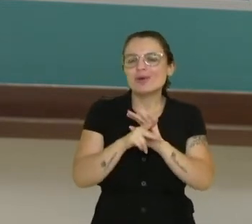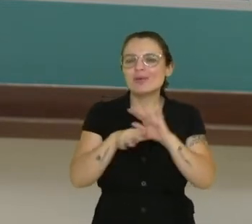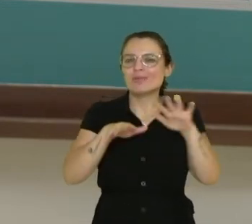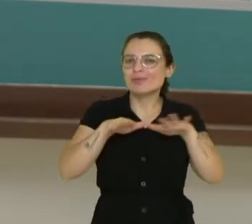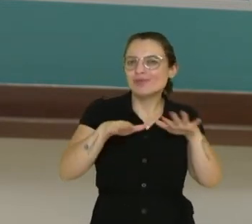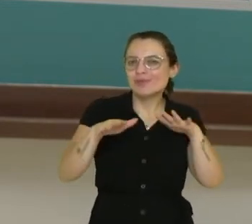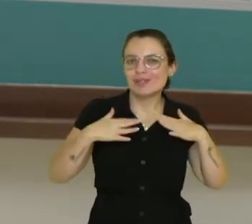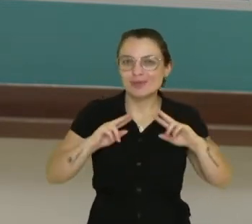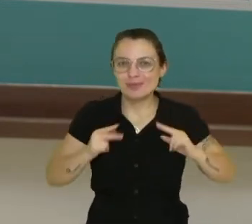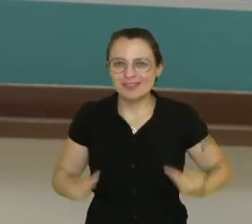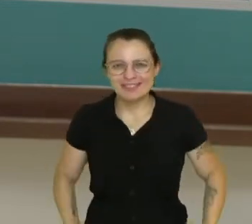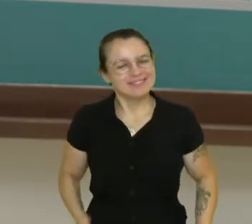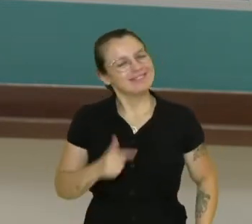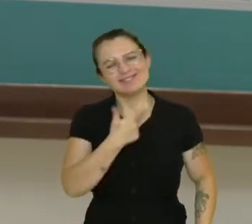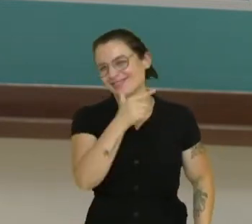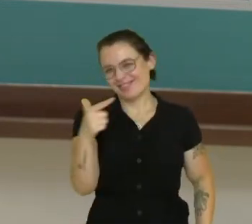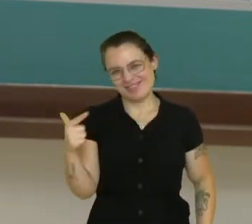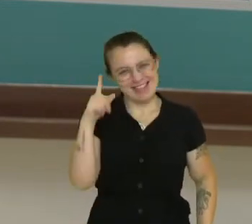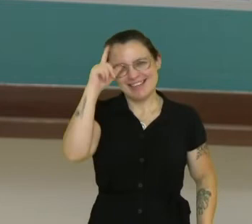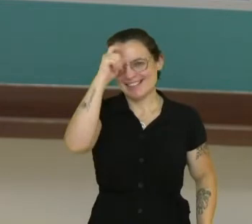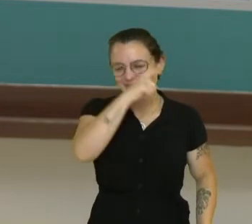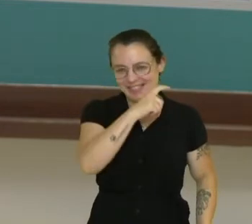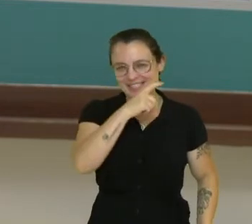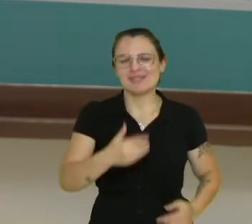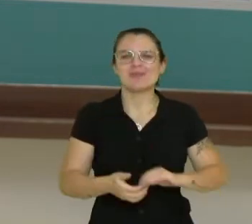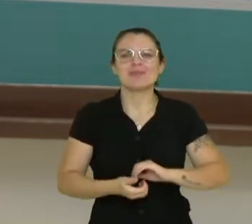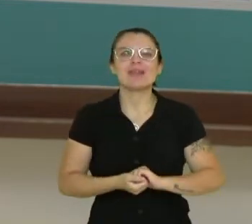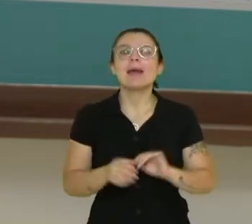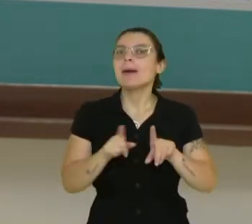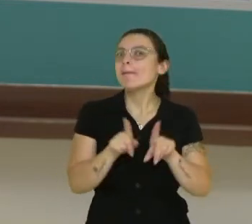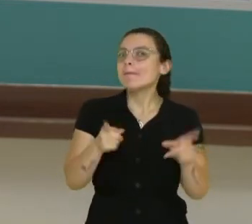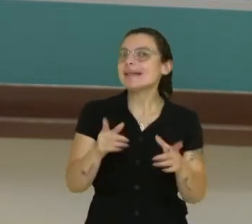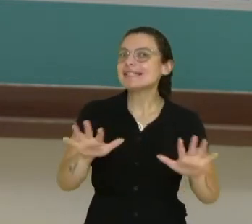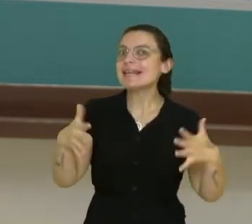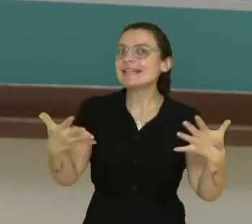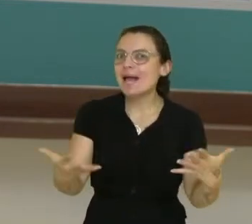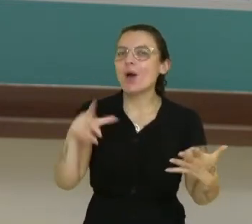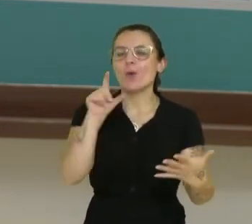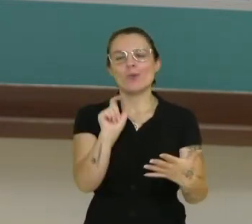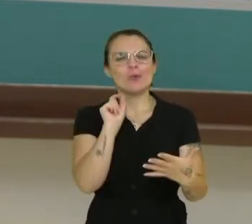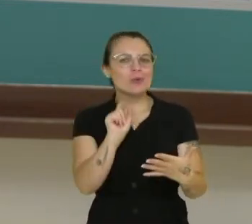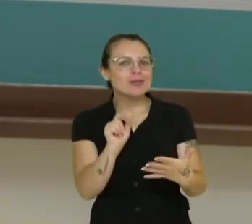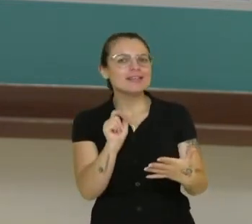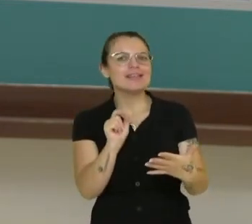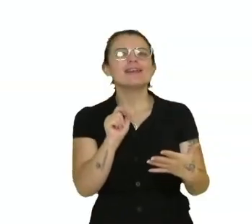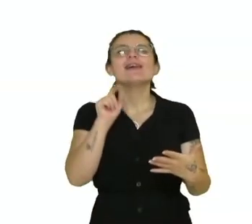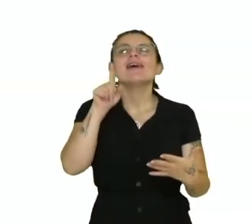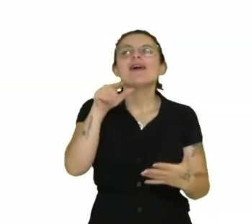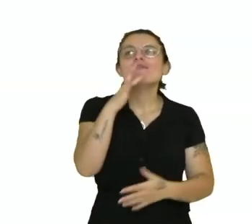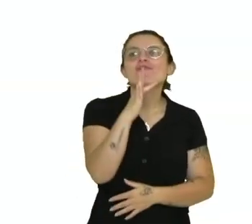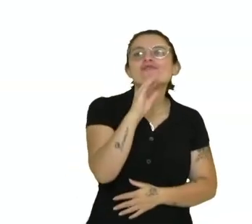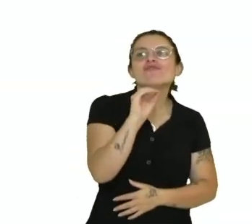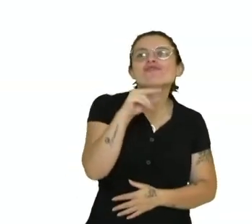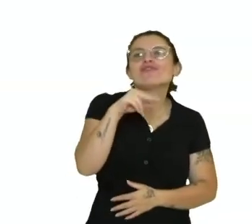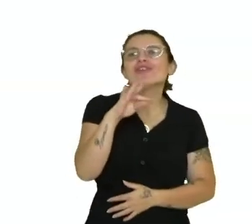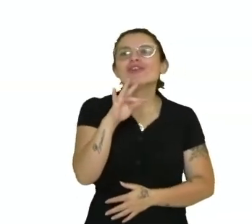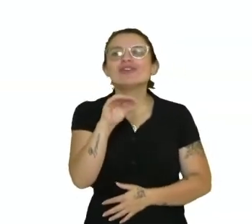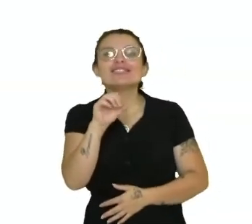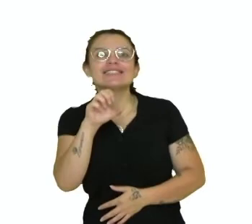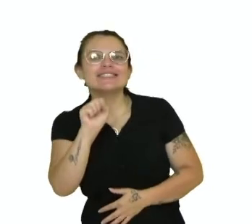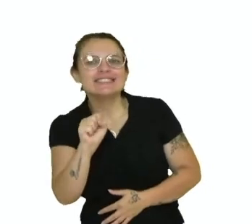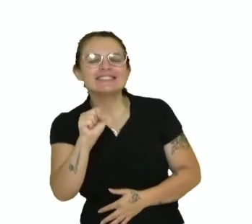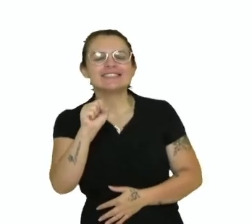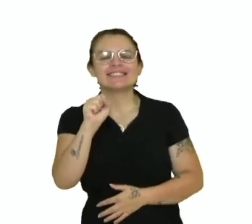natureza? Nada muito difícil. Mas então, o que são fontes sonoras? Qualquer corpo